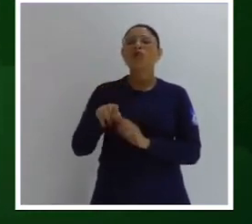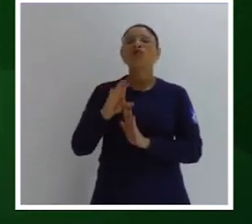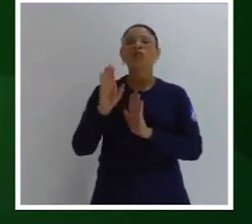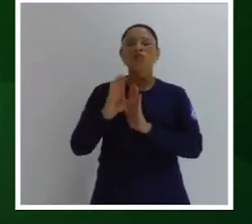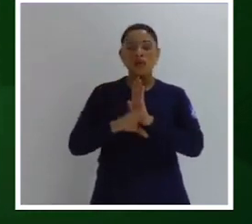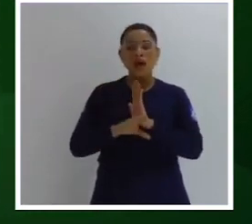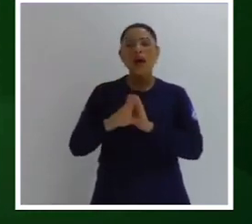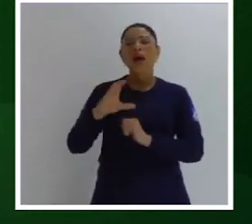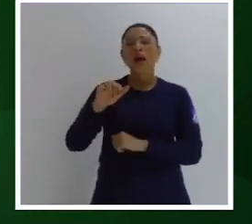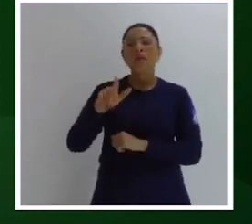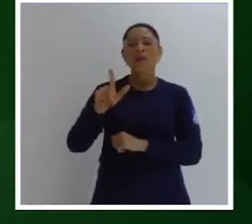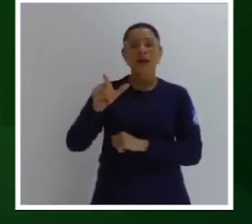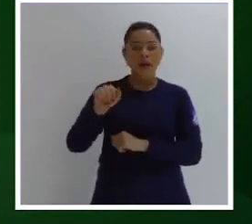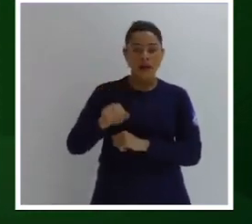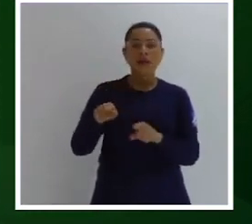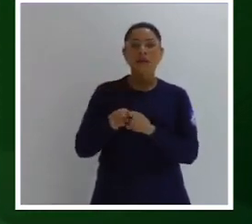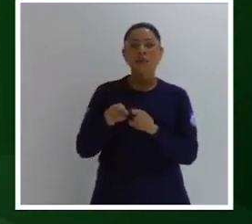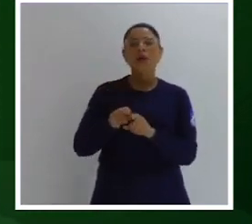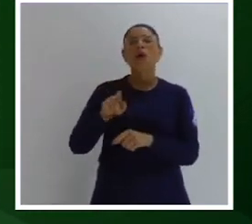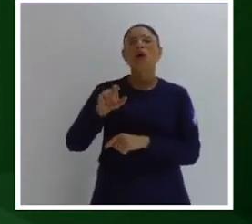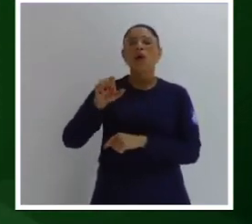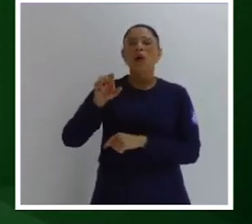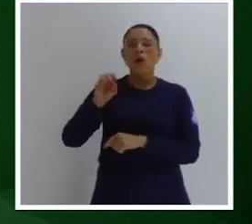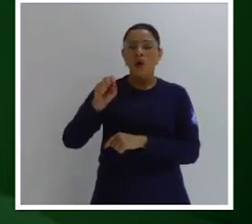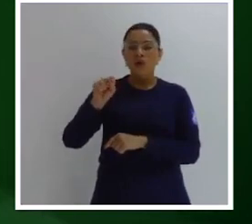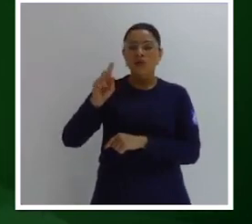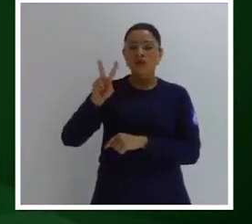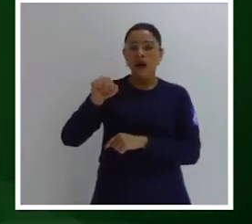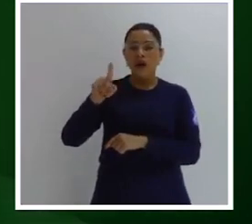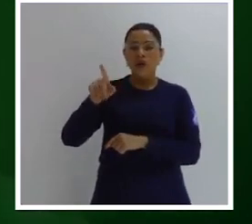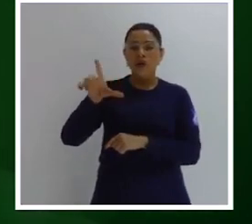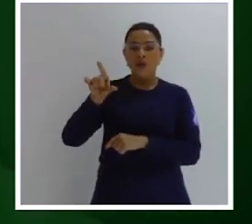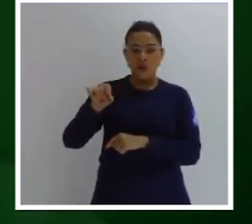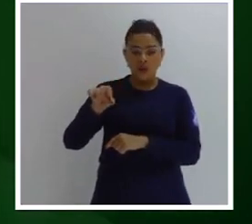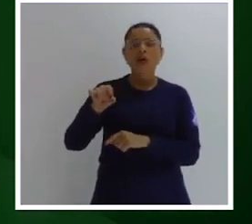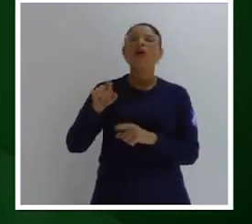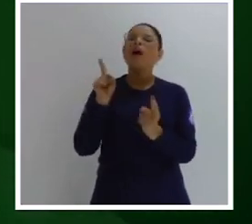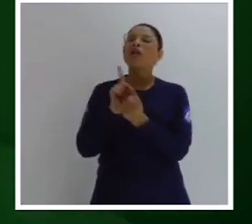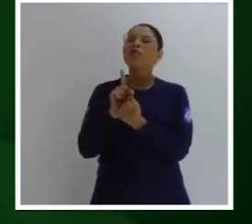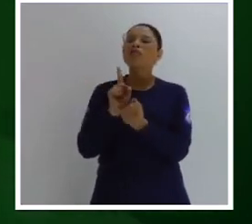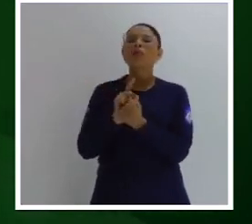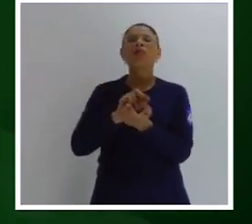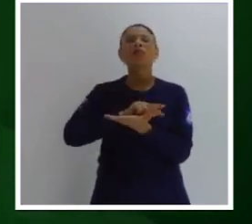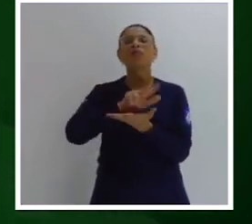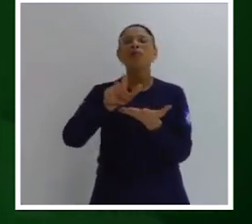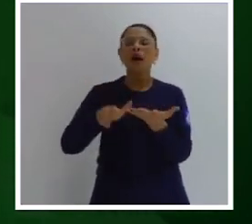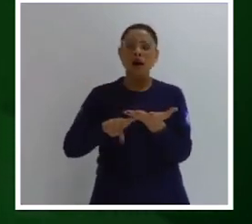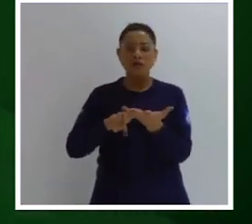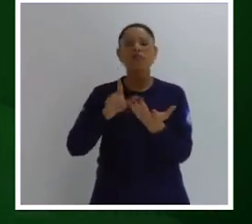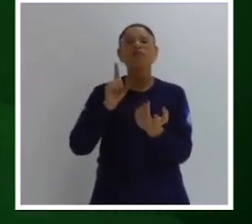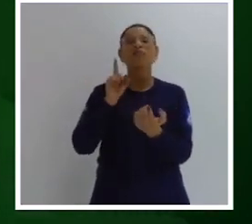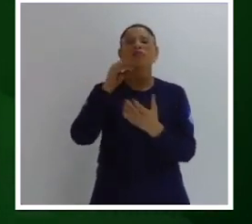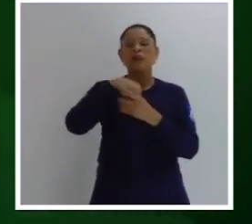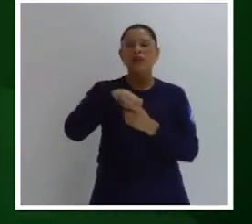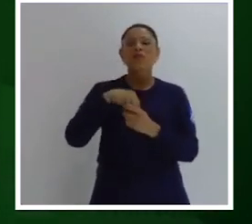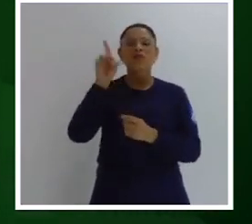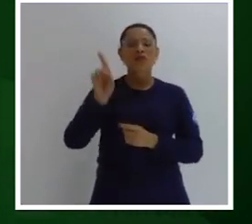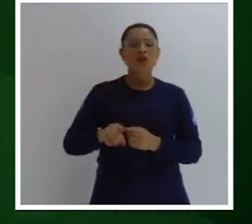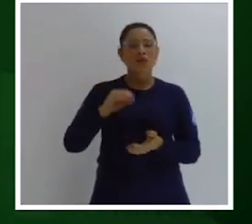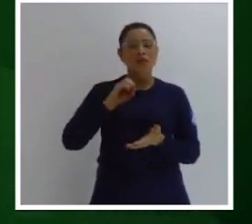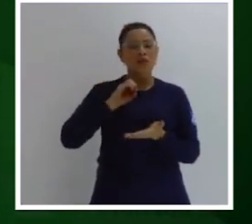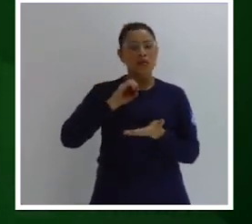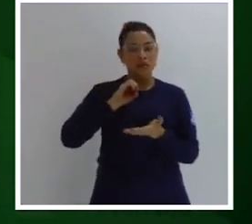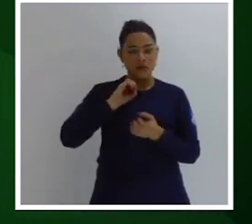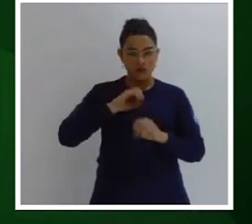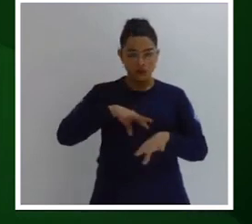a professora Carla Palmeira e o Professor Osvaldo eles fazem muitos atendimentos na diretoria de ensino E isso tem ajudado